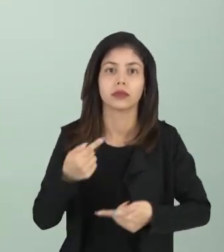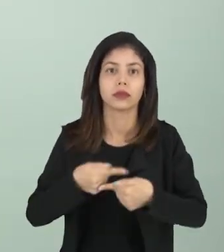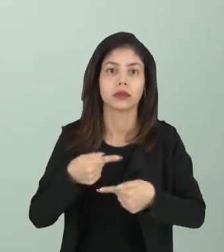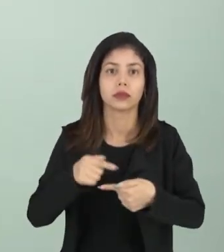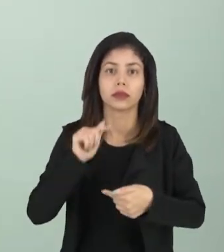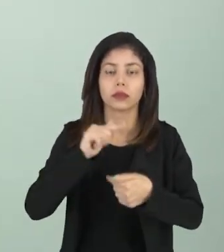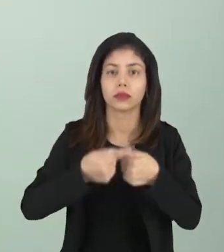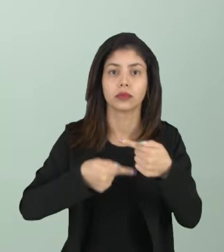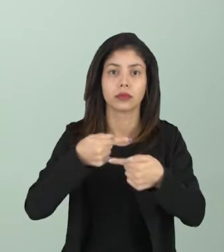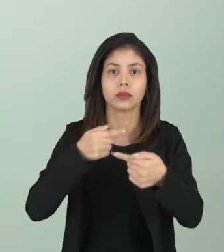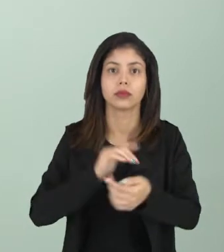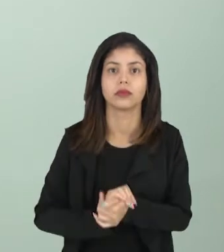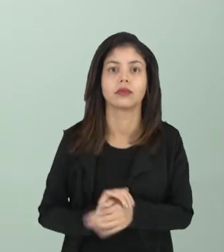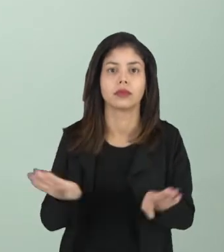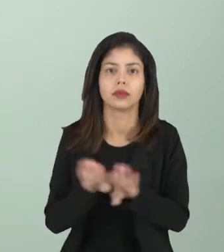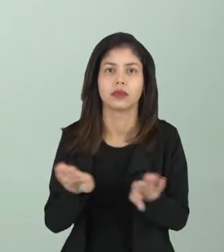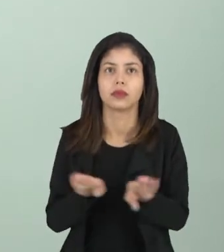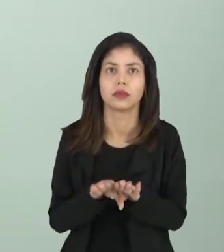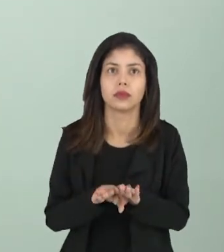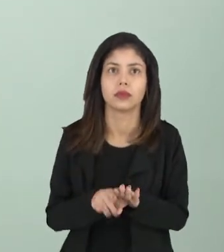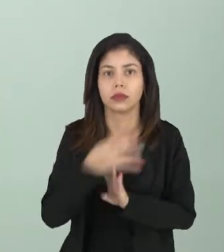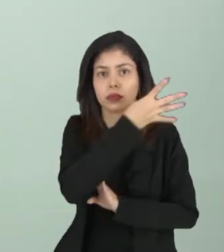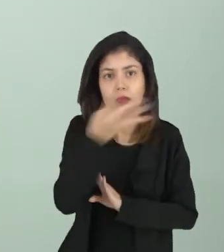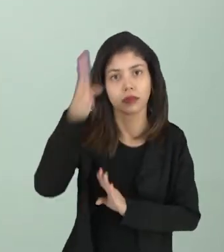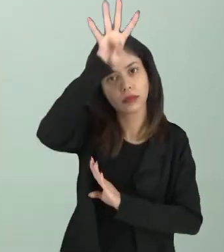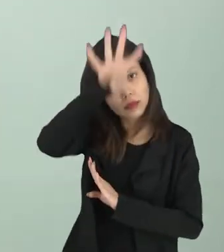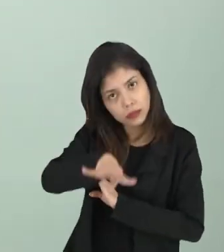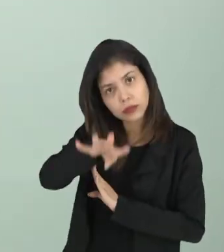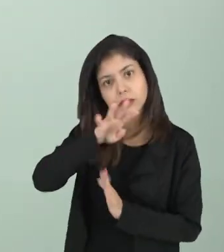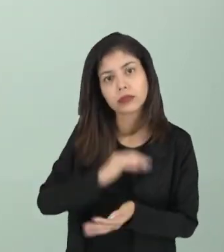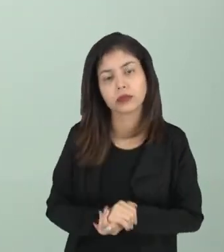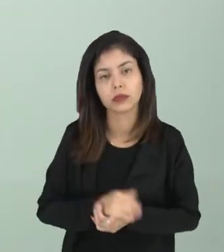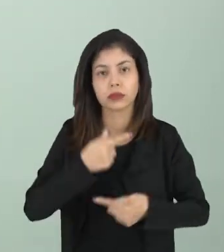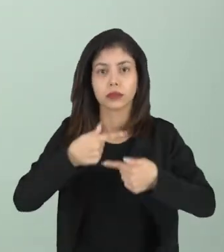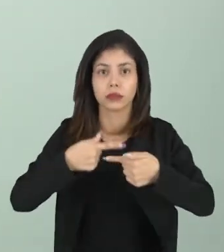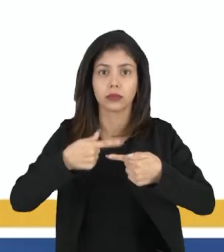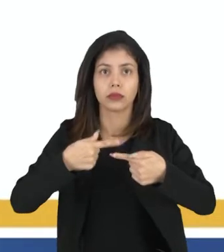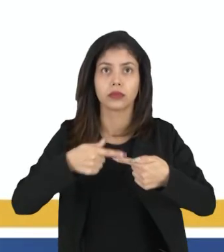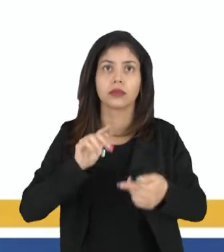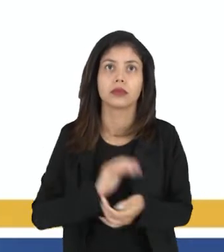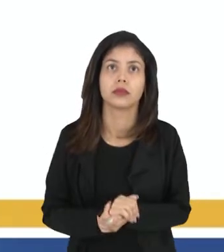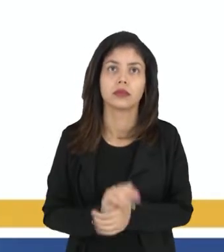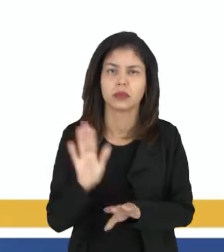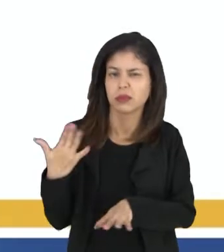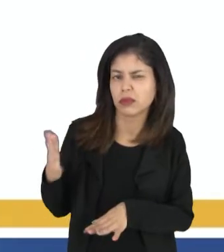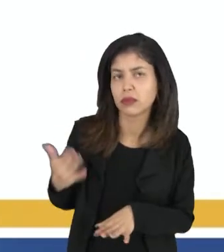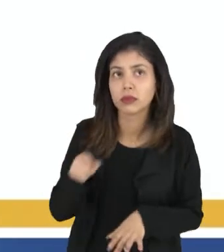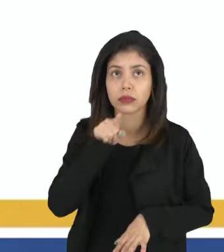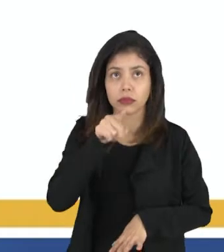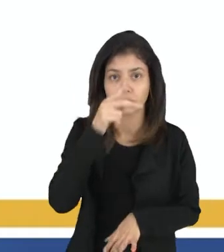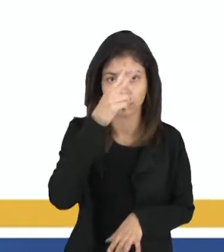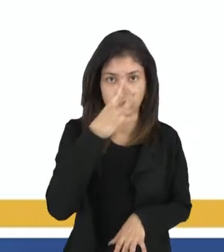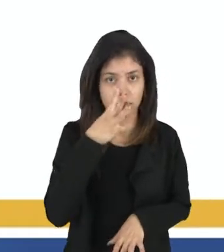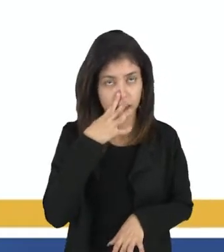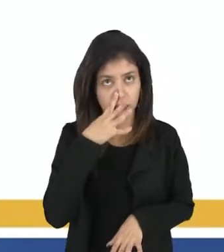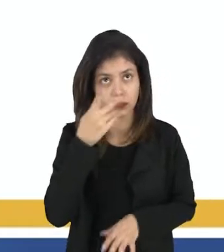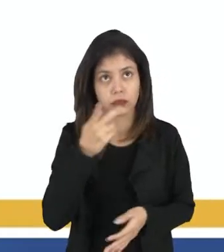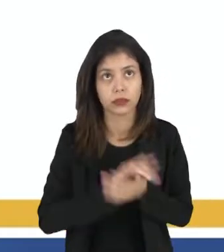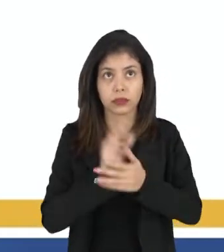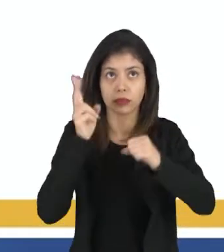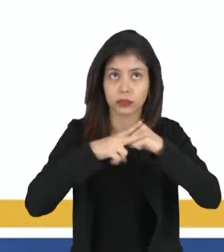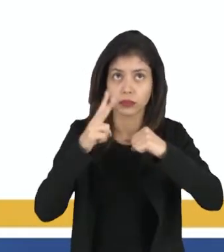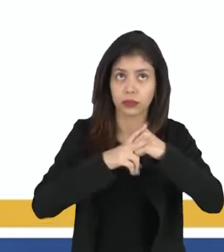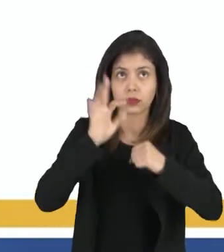em inglês e vai aparecer uma tabela, óbvio, né, com mais verbos que essa, mais ou menos assim, tá? Que vai ter o verbo